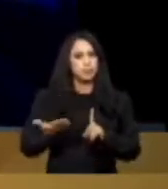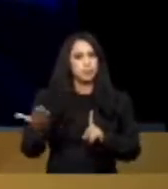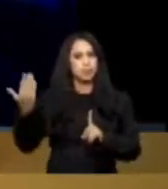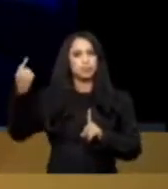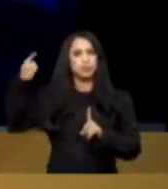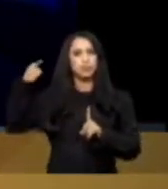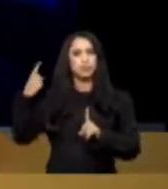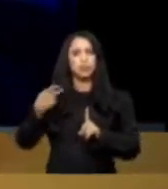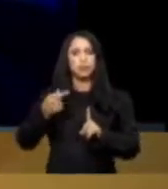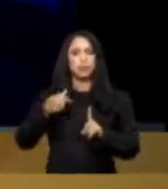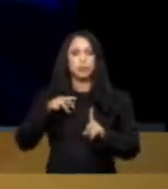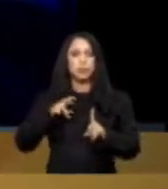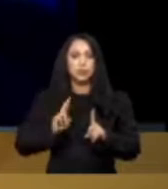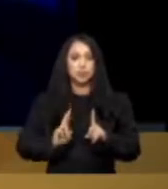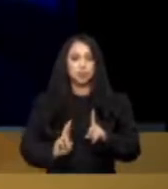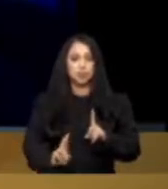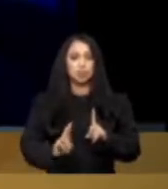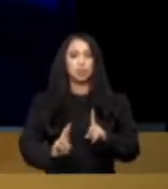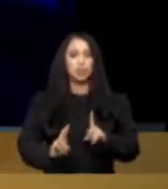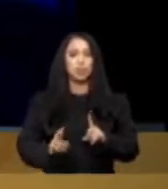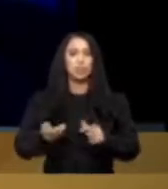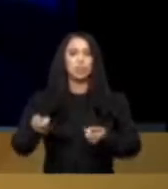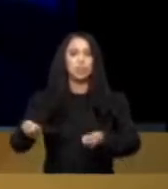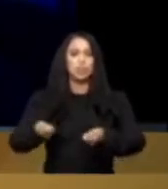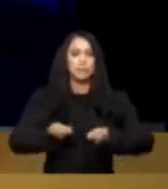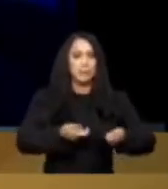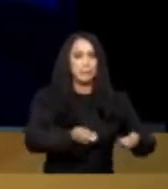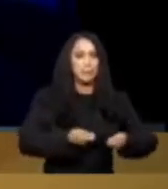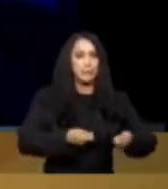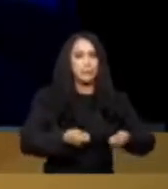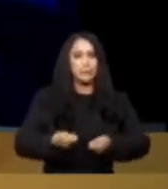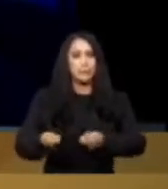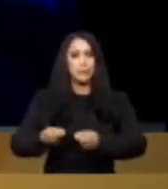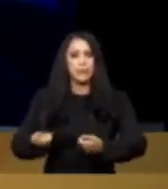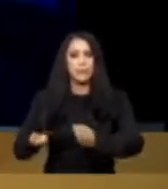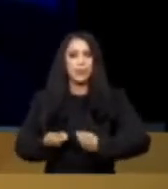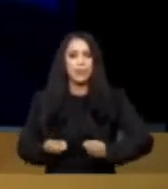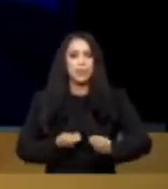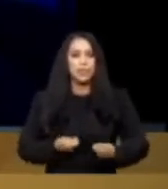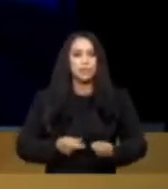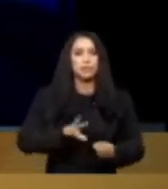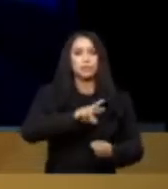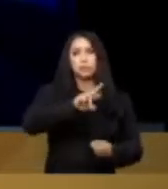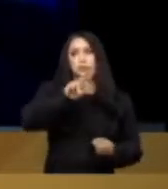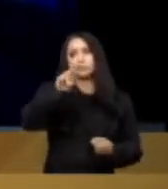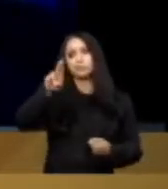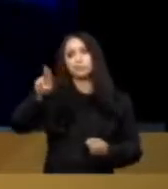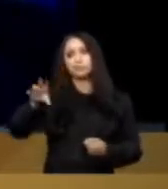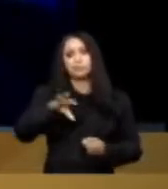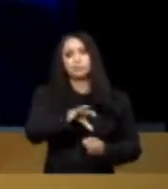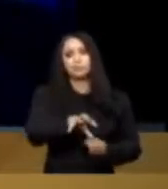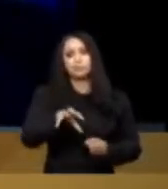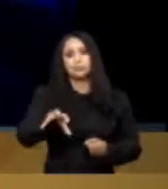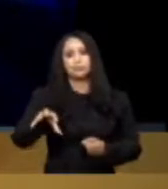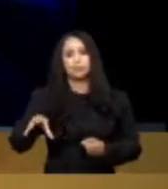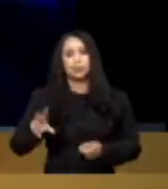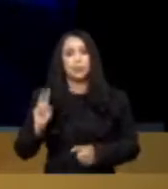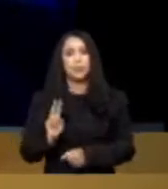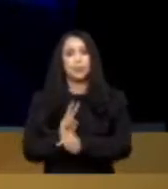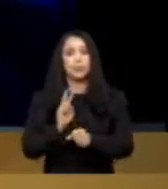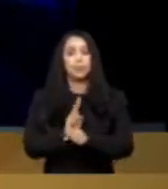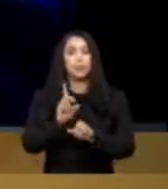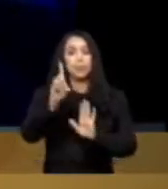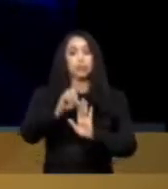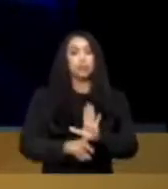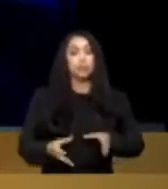a Procuradoria-Geral da República recebeu várias manifestações de diferentes segmentos envolvidos com a proteção dos